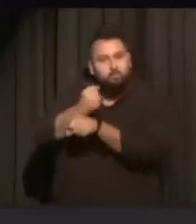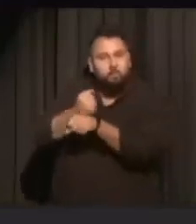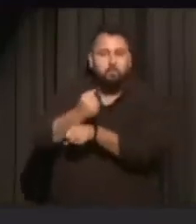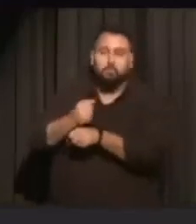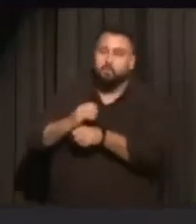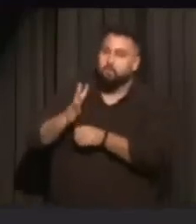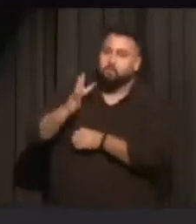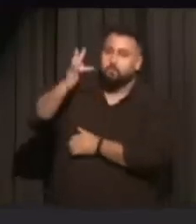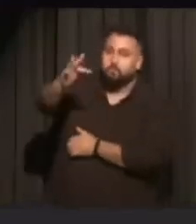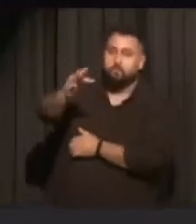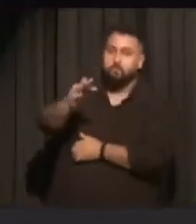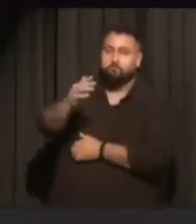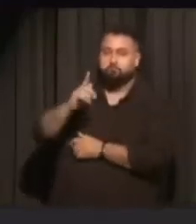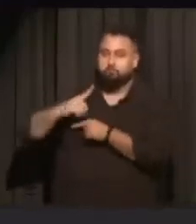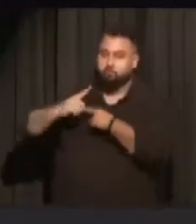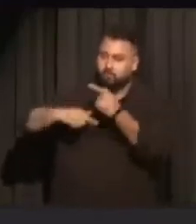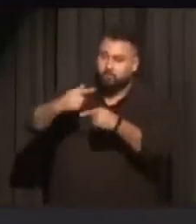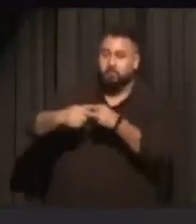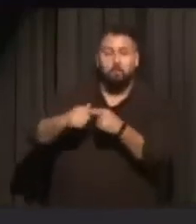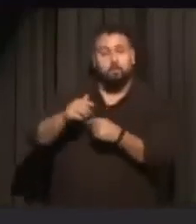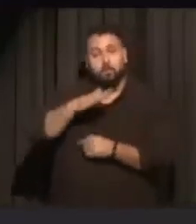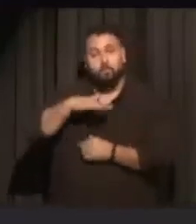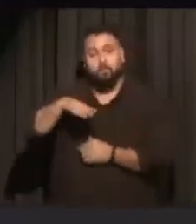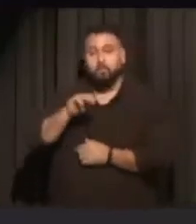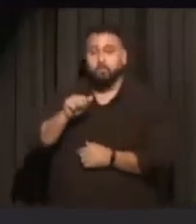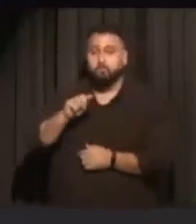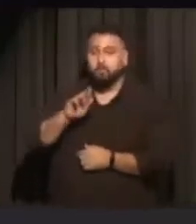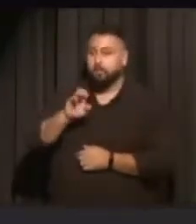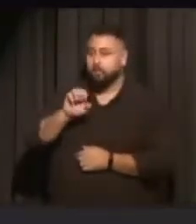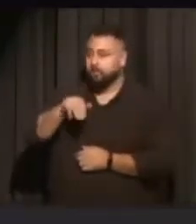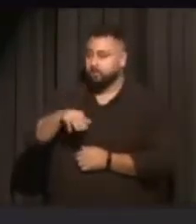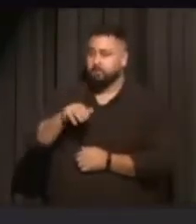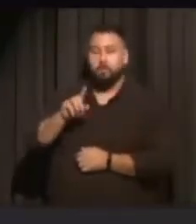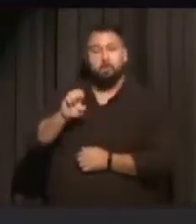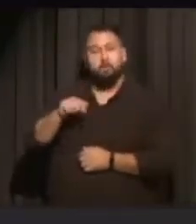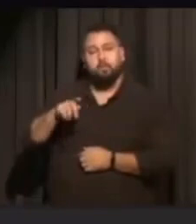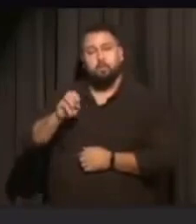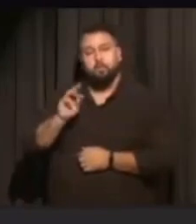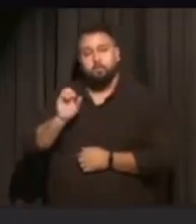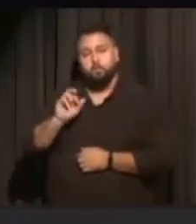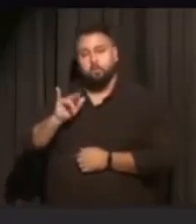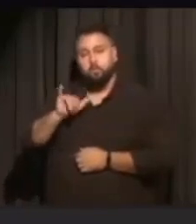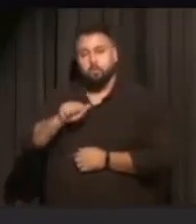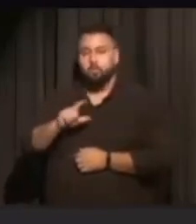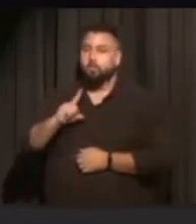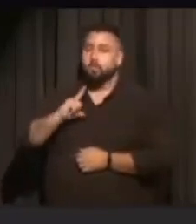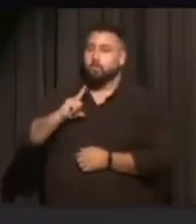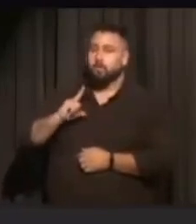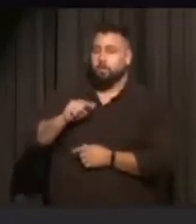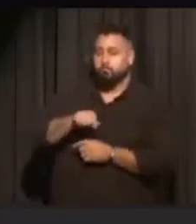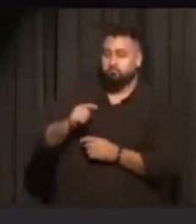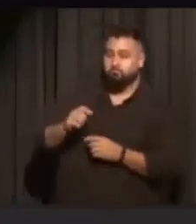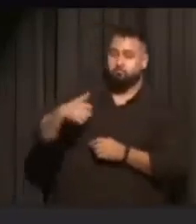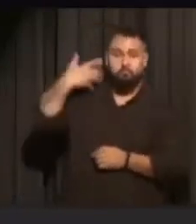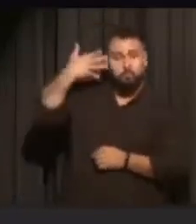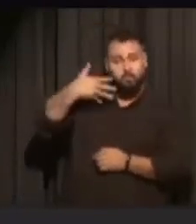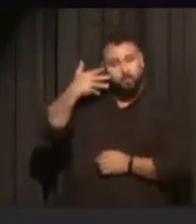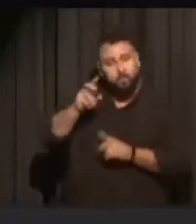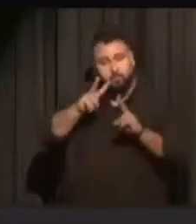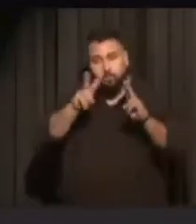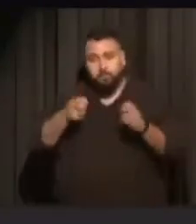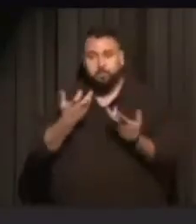falar um pouquinho rapidamente da mágia Equatorial para dar uma situação sobre isso já que vai haver depois até um painel sobre isso Joelson vai explicar